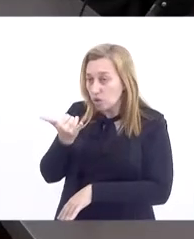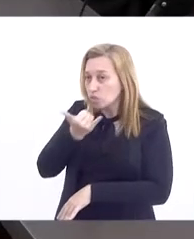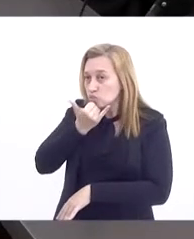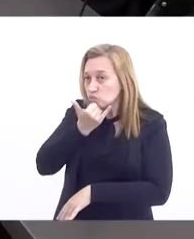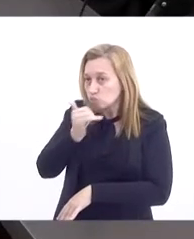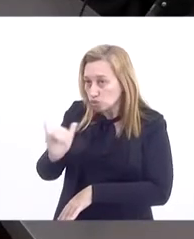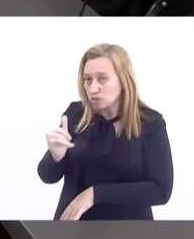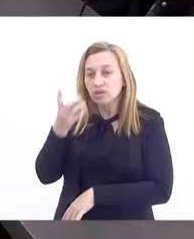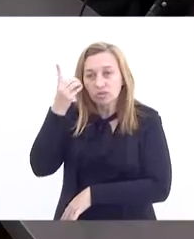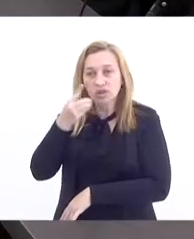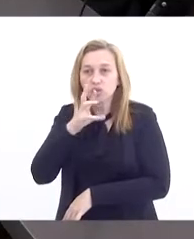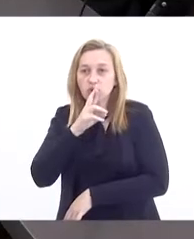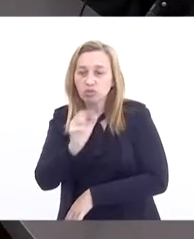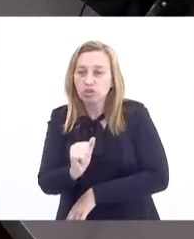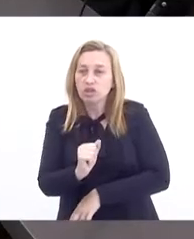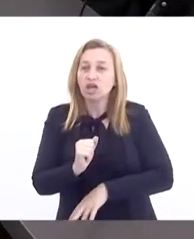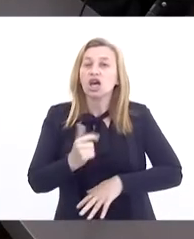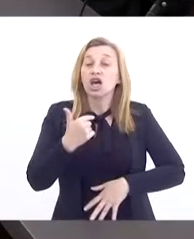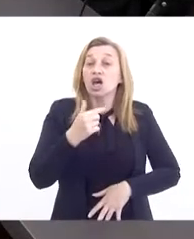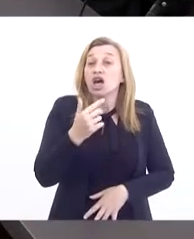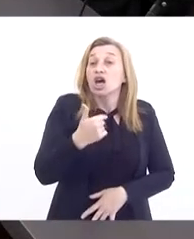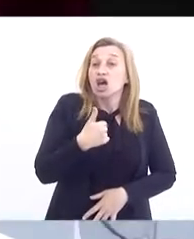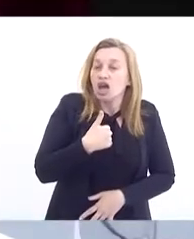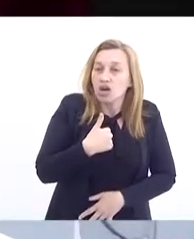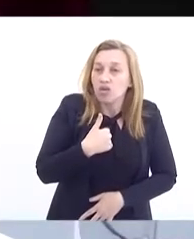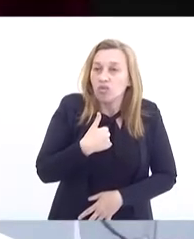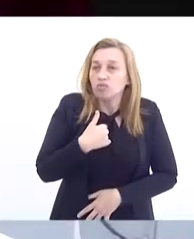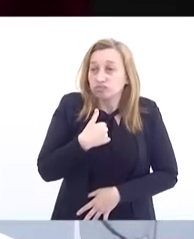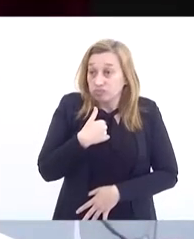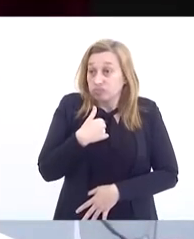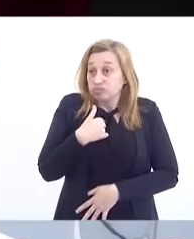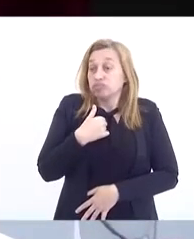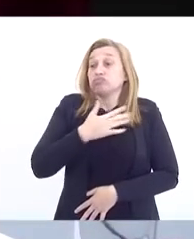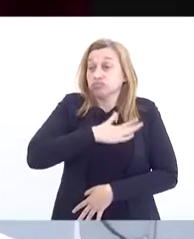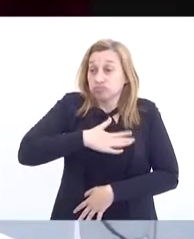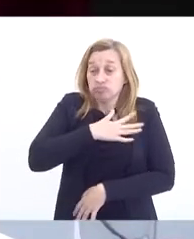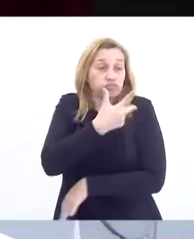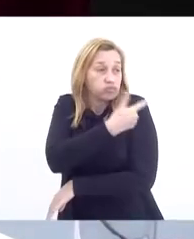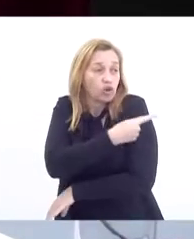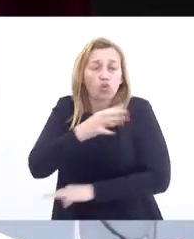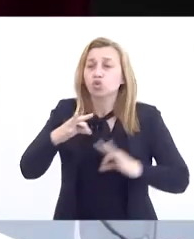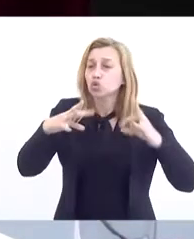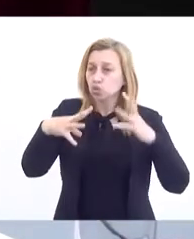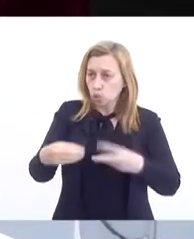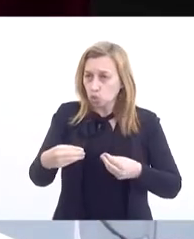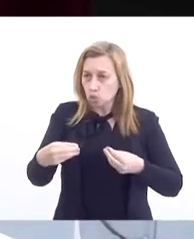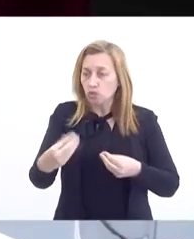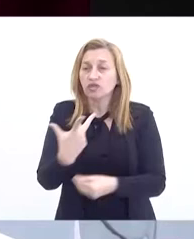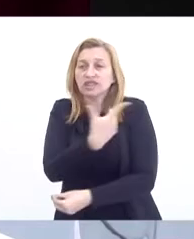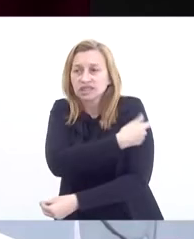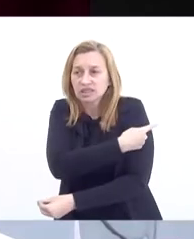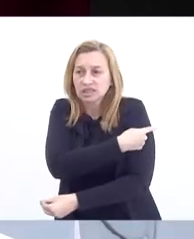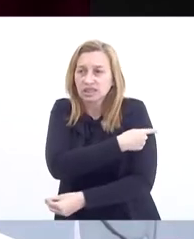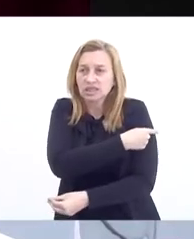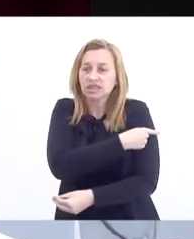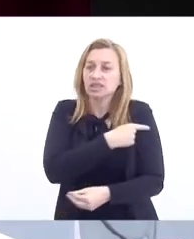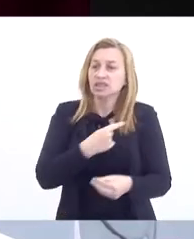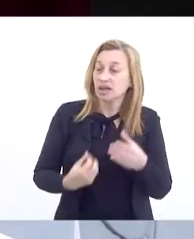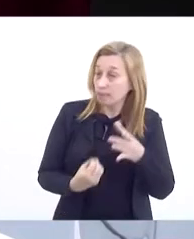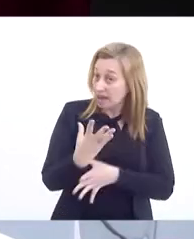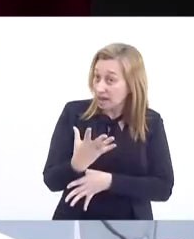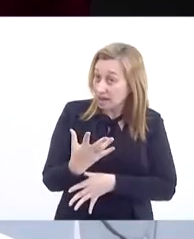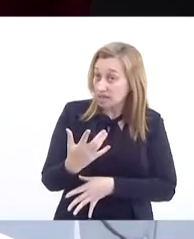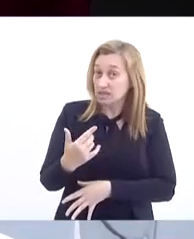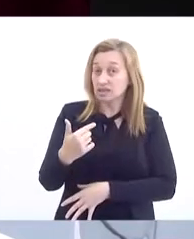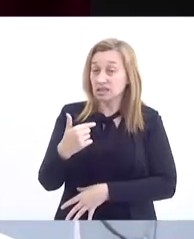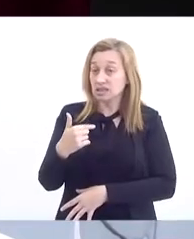deputado Rodrigo. Eu sou fã de vacina. Toda vacina que aparece para a terceira idade, eu